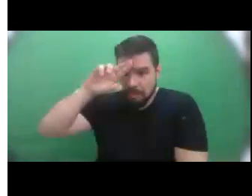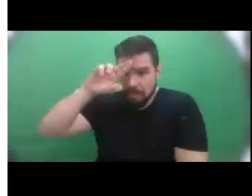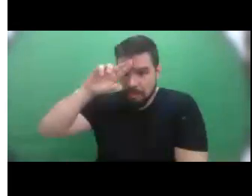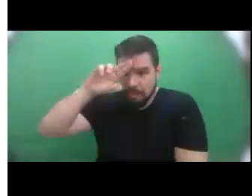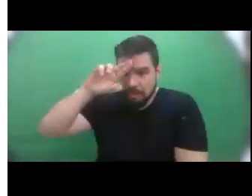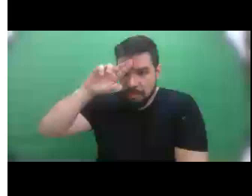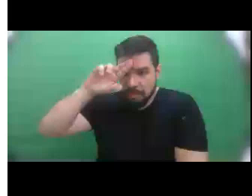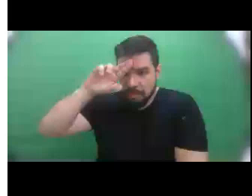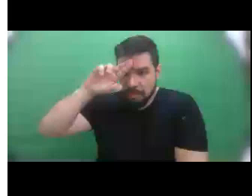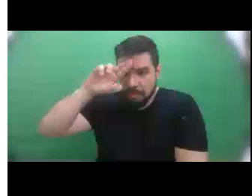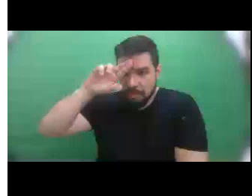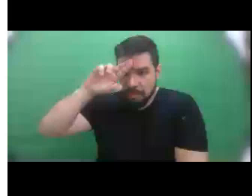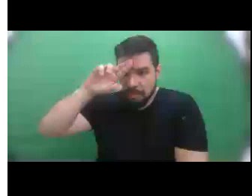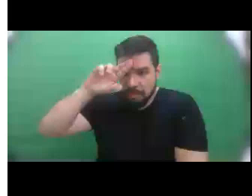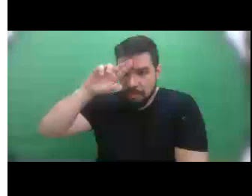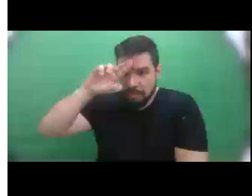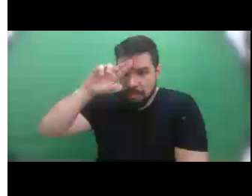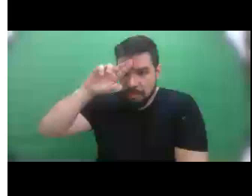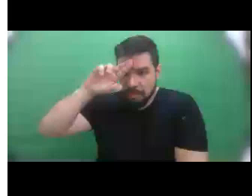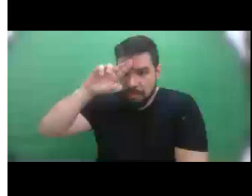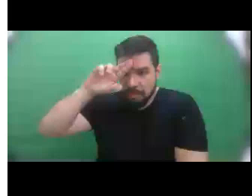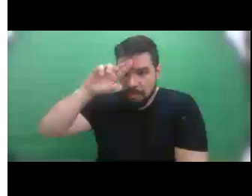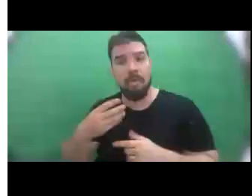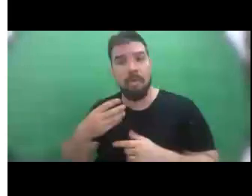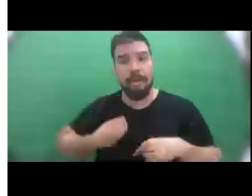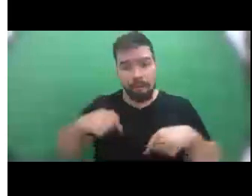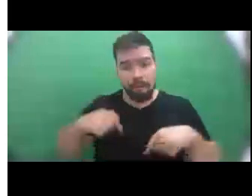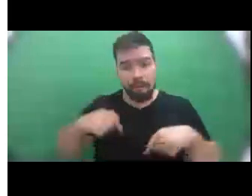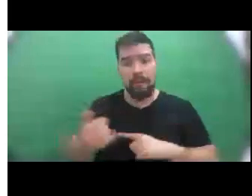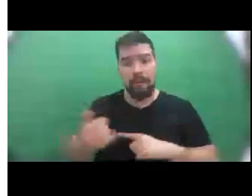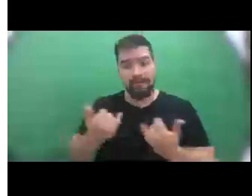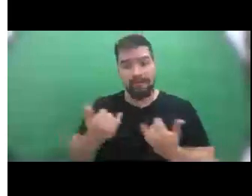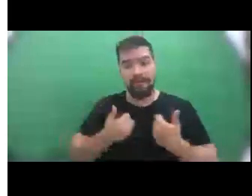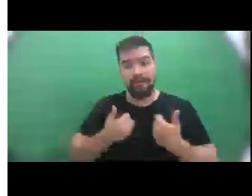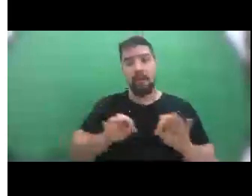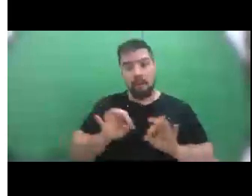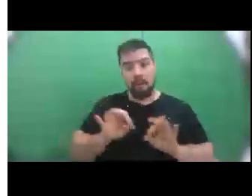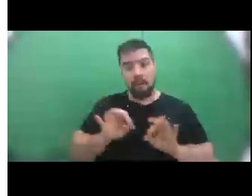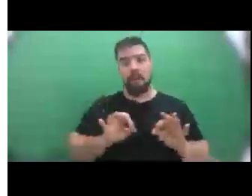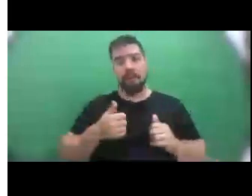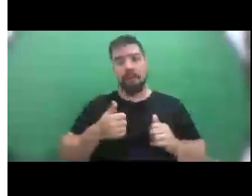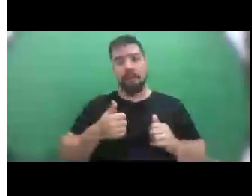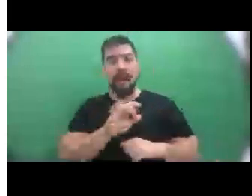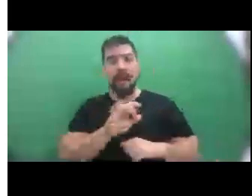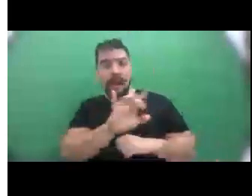estar na região, só me avisa para eu organizar aqui, tá certo? Mas cada um